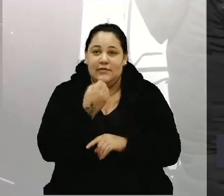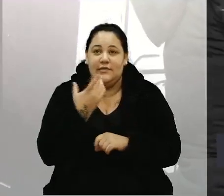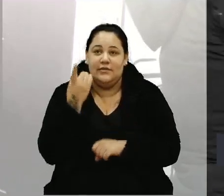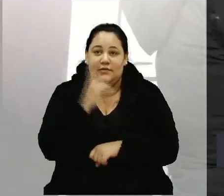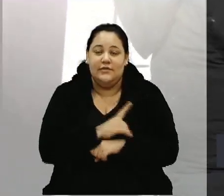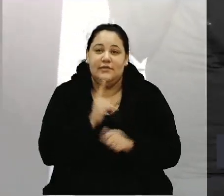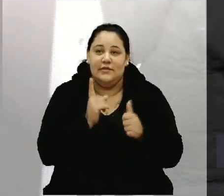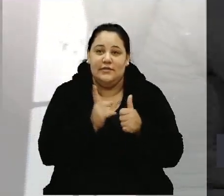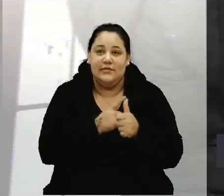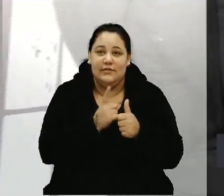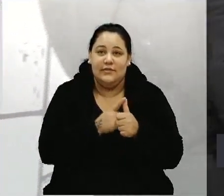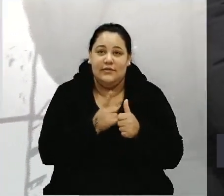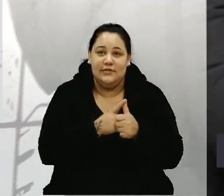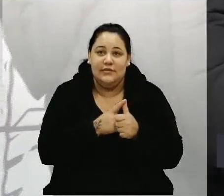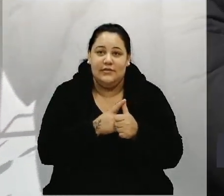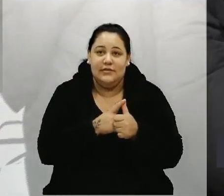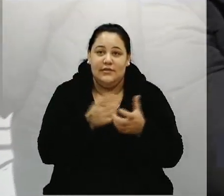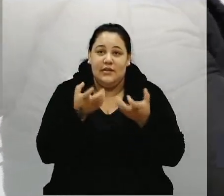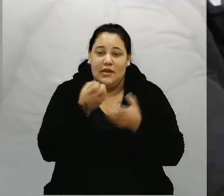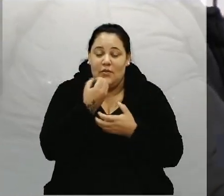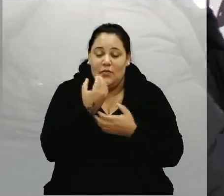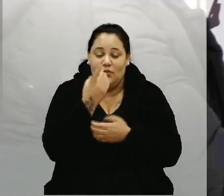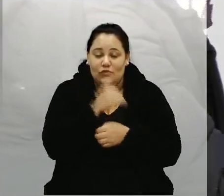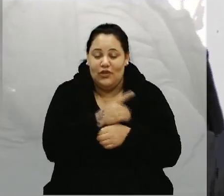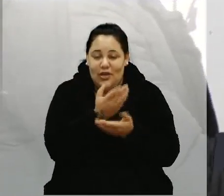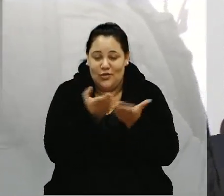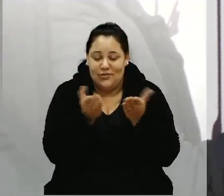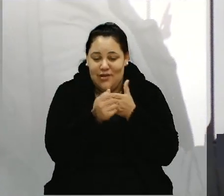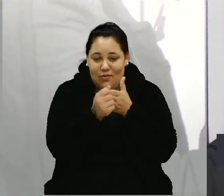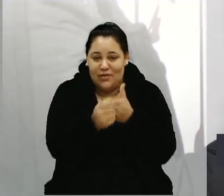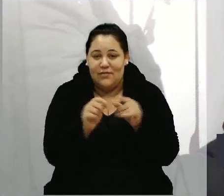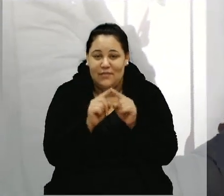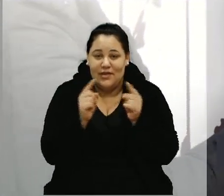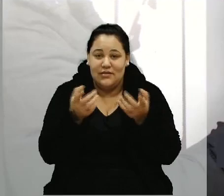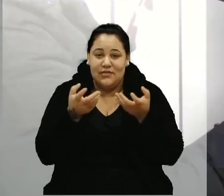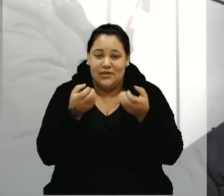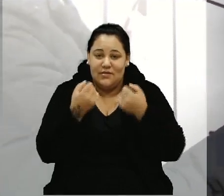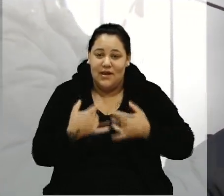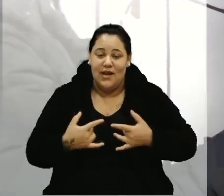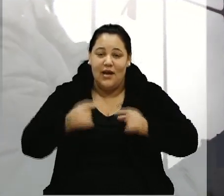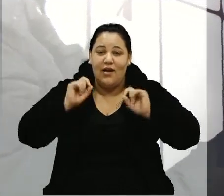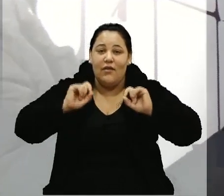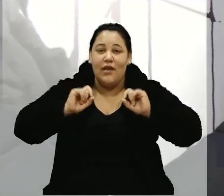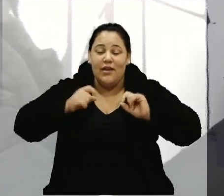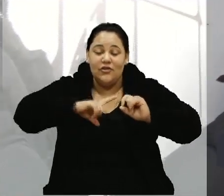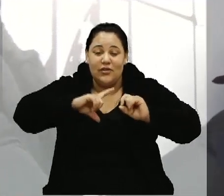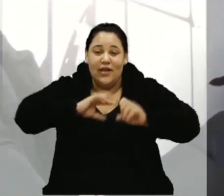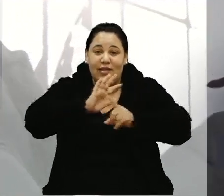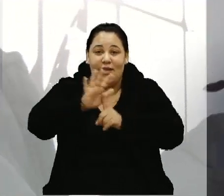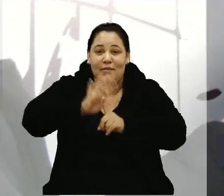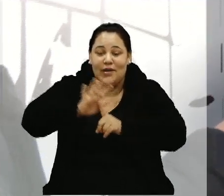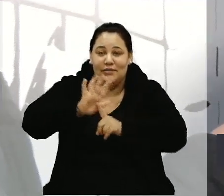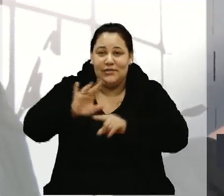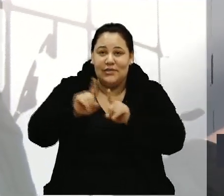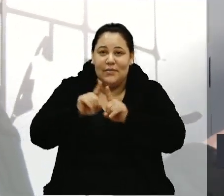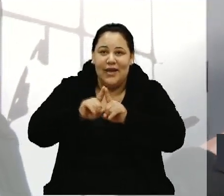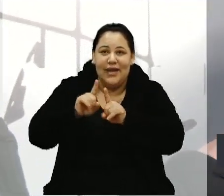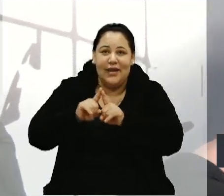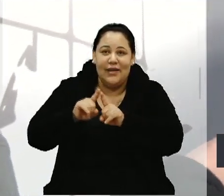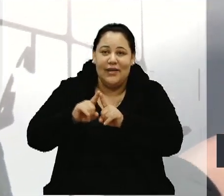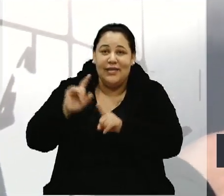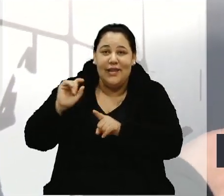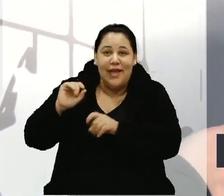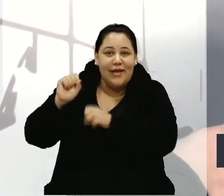primeiramente dar um bom dia a todos que estão nos acompanhando mas justamente isso Fábio nós temos demandas aí que passam dos 10